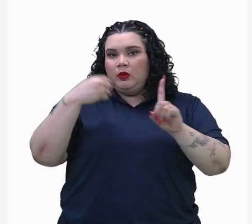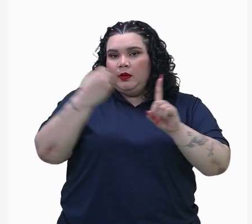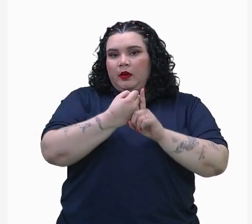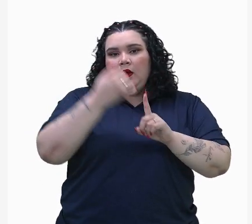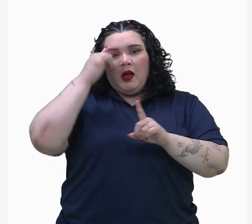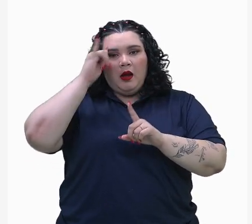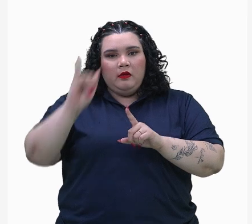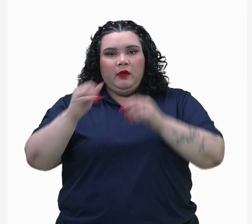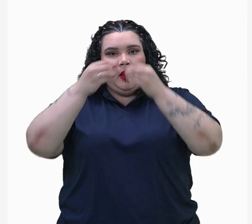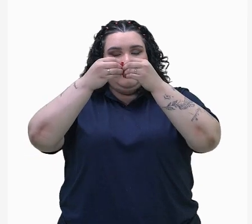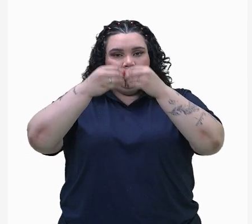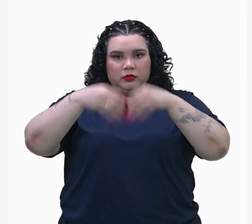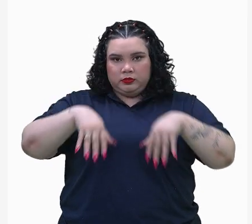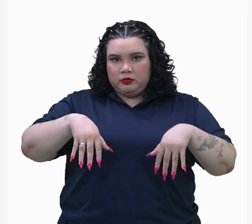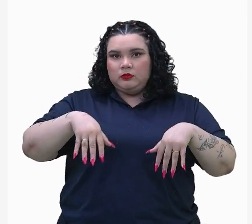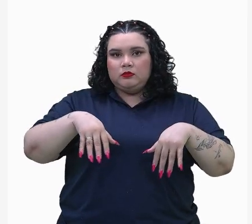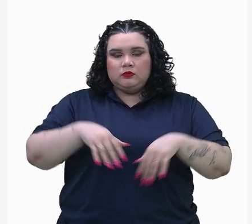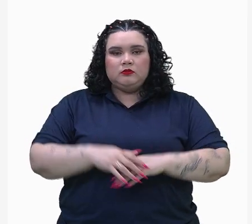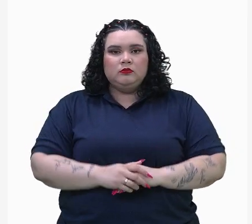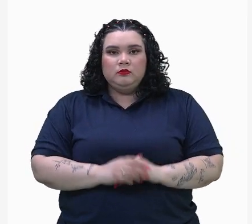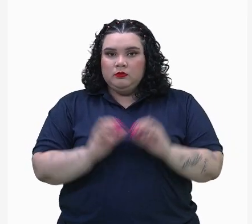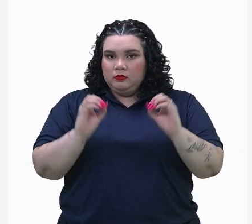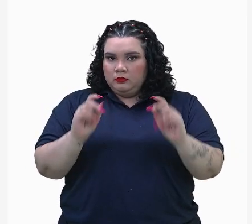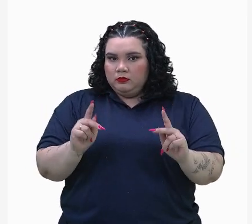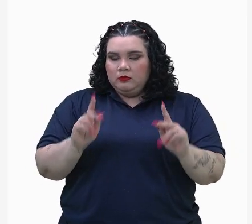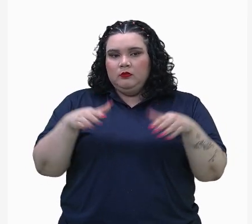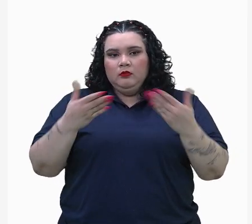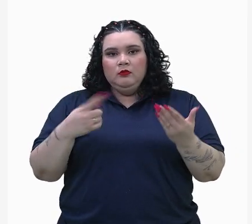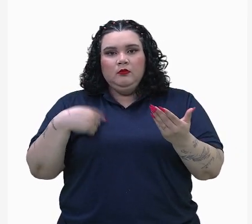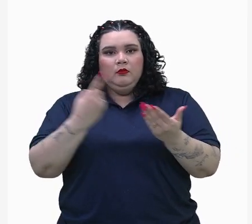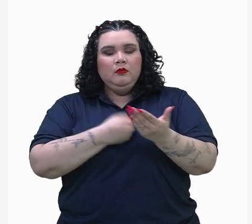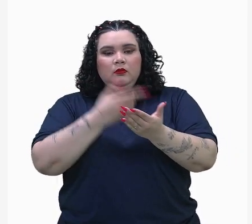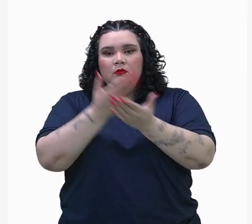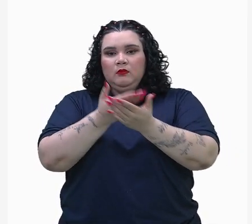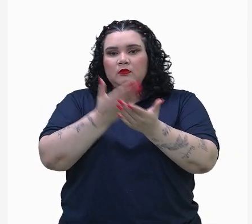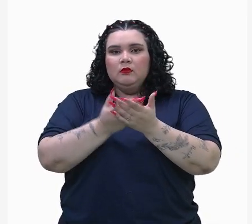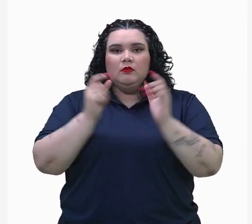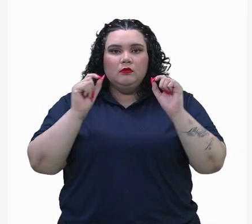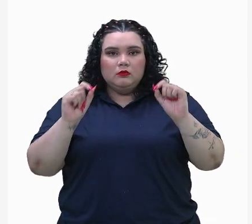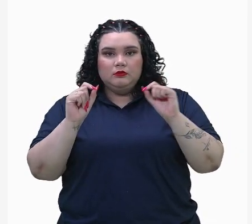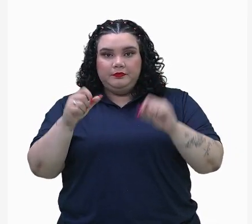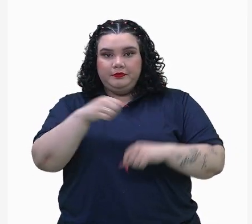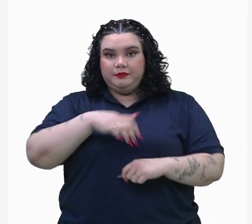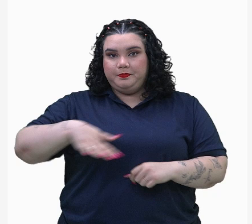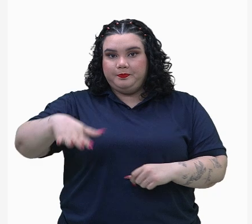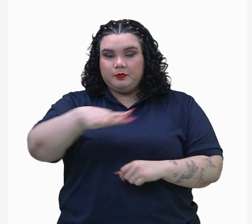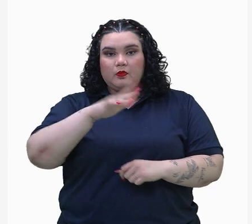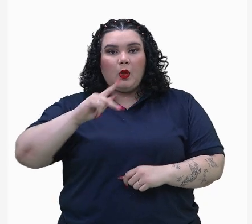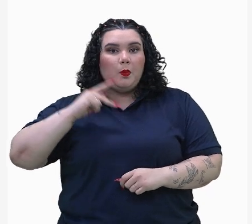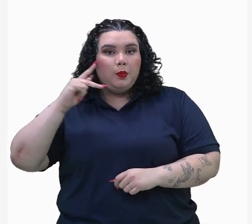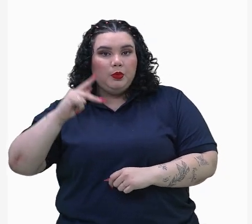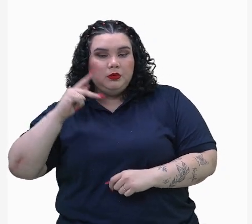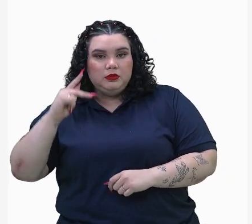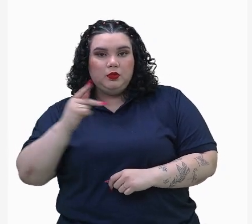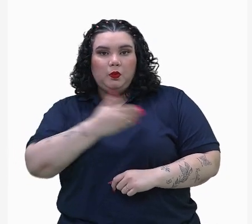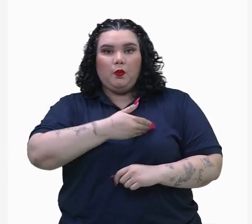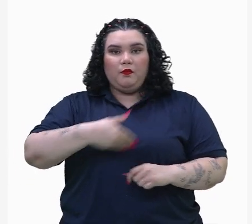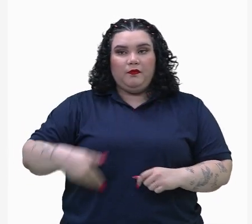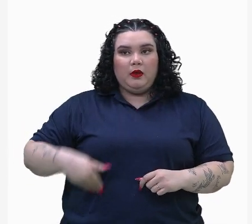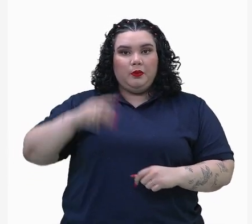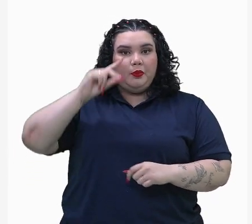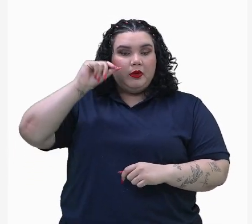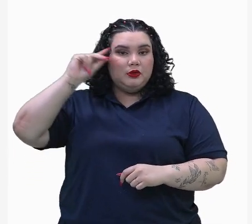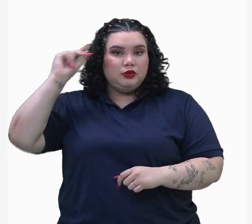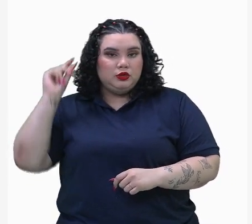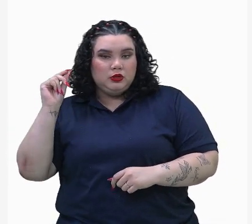barbárie completa. Beleza, gente? Então a gente viu que no âmbito político o antigo regime era